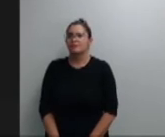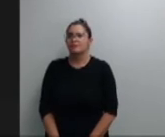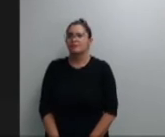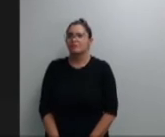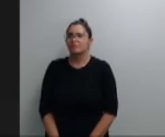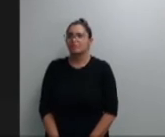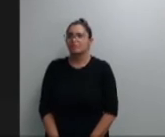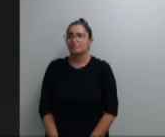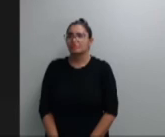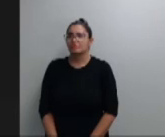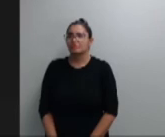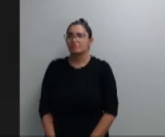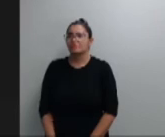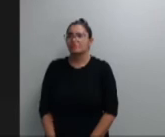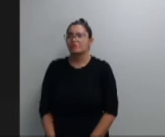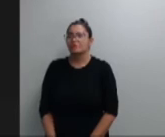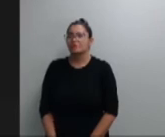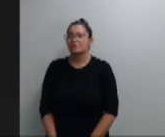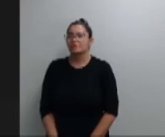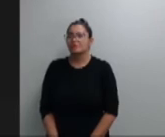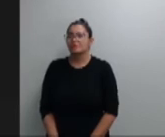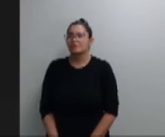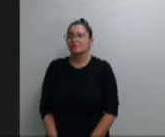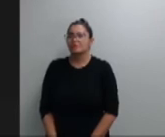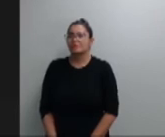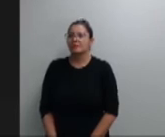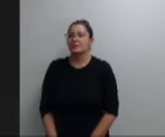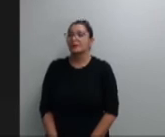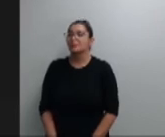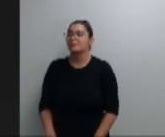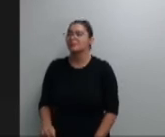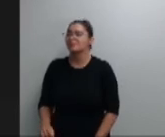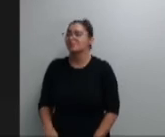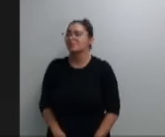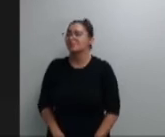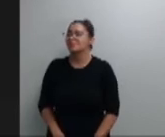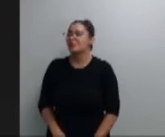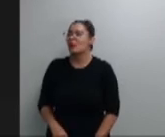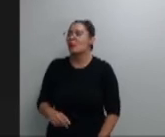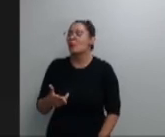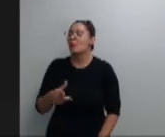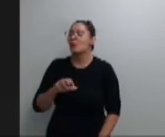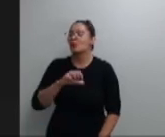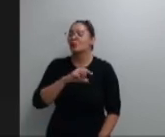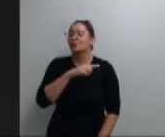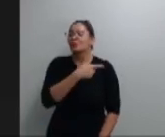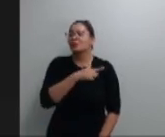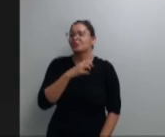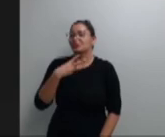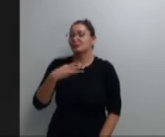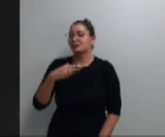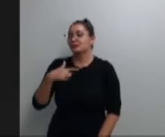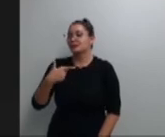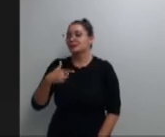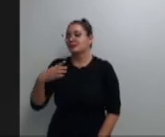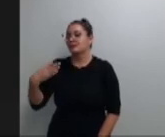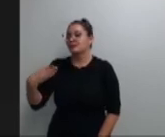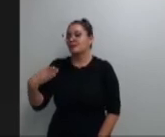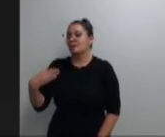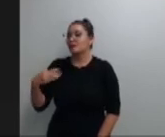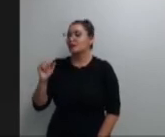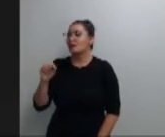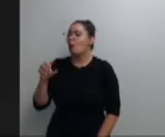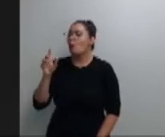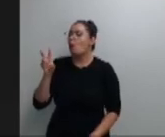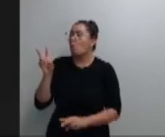pois não ministro em relação aos itens 23 e 24 de minha relatoria eu observo